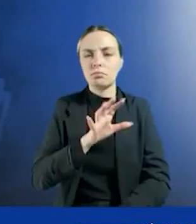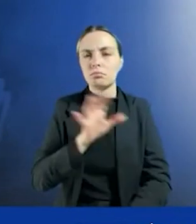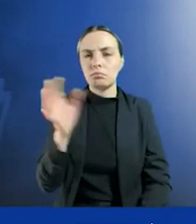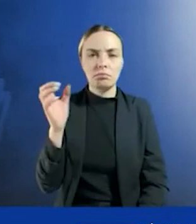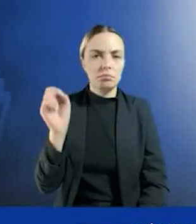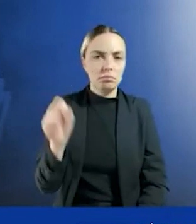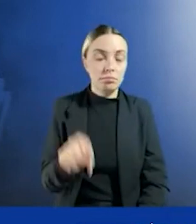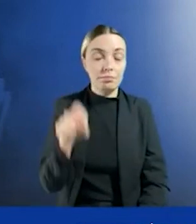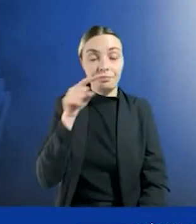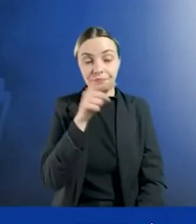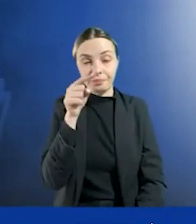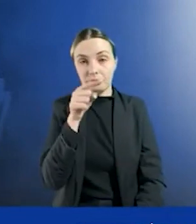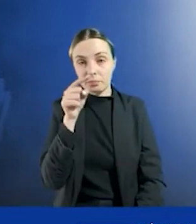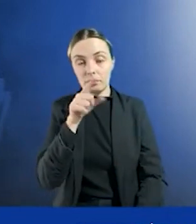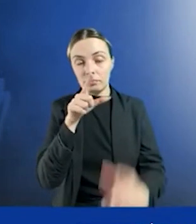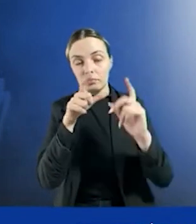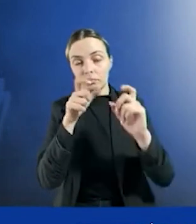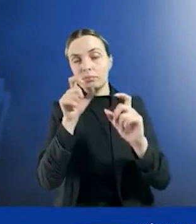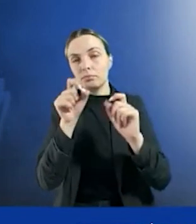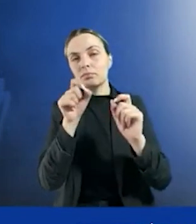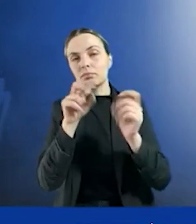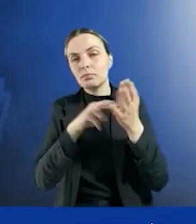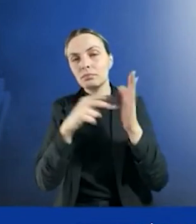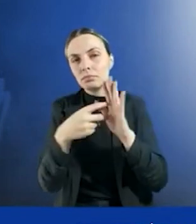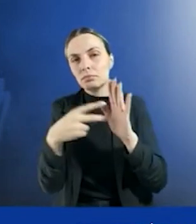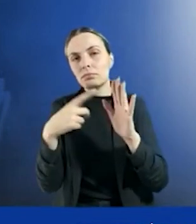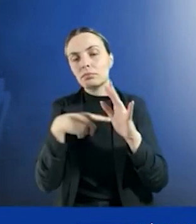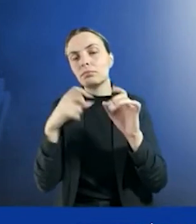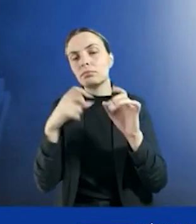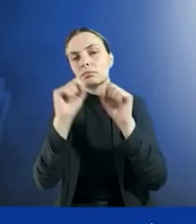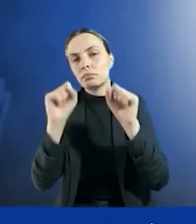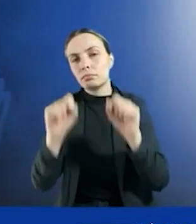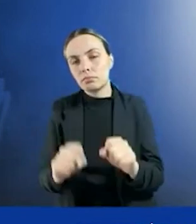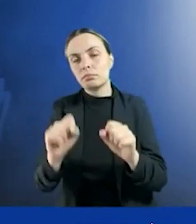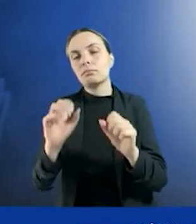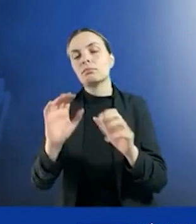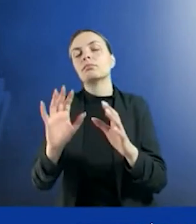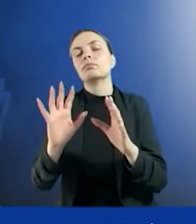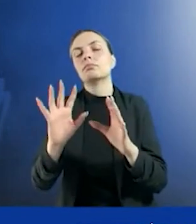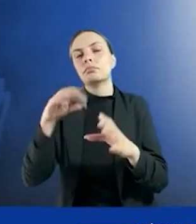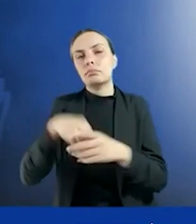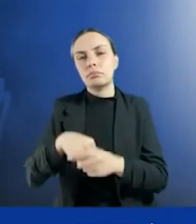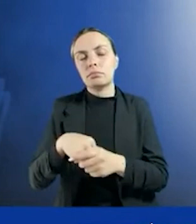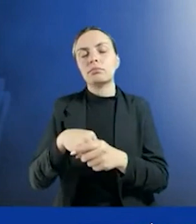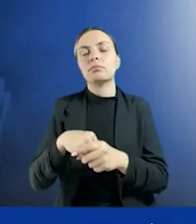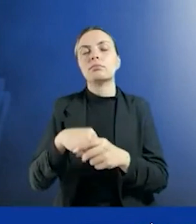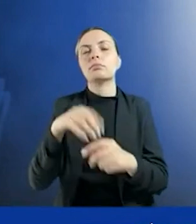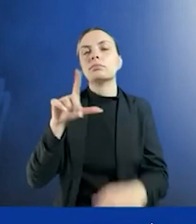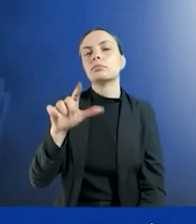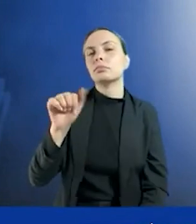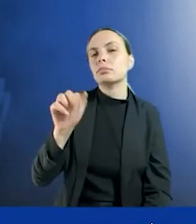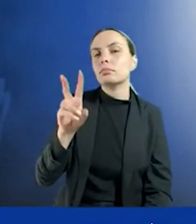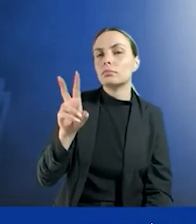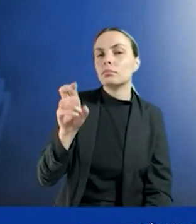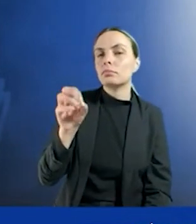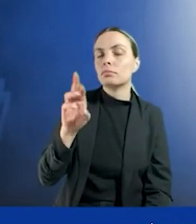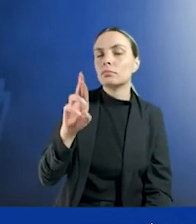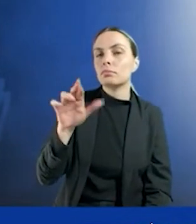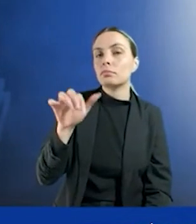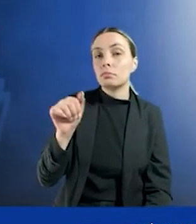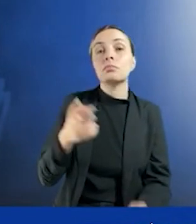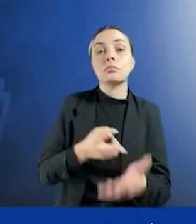uma foto onde nós temos um sistema de integração lavoura-pecuária-floresta ao fundo que continua